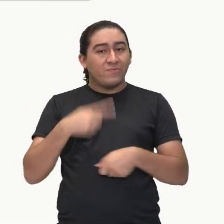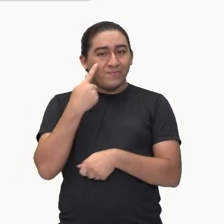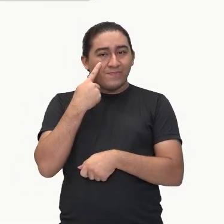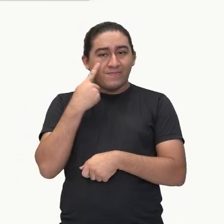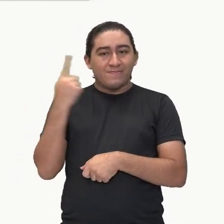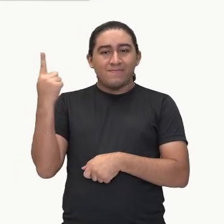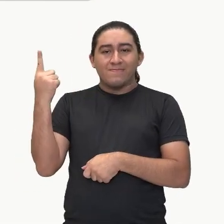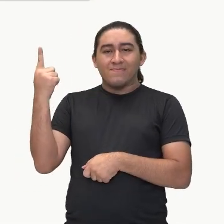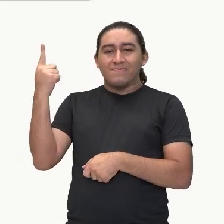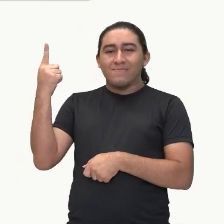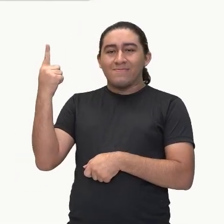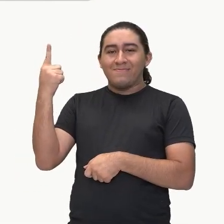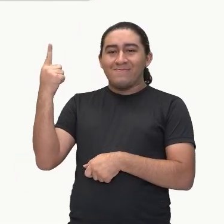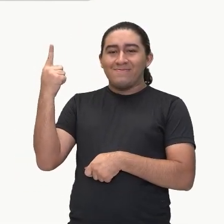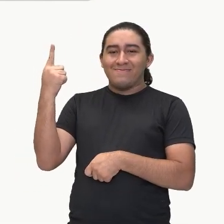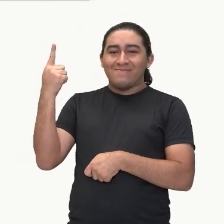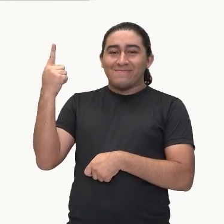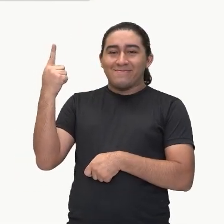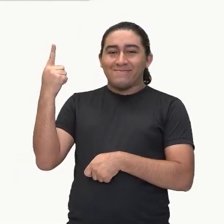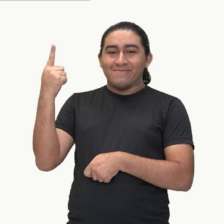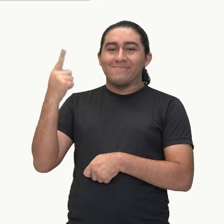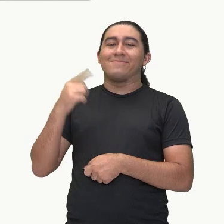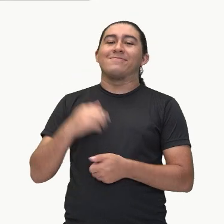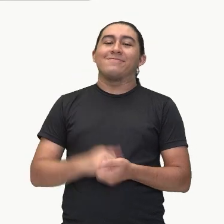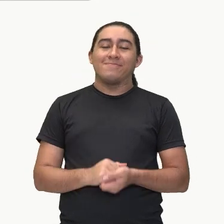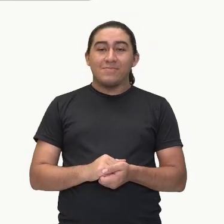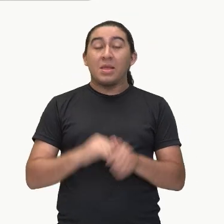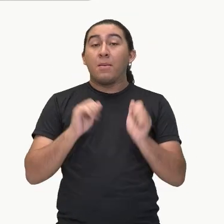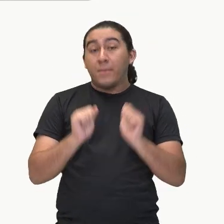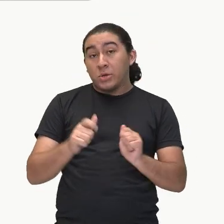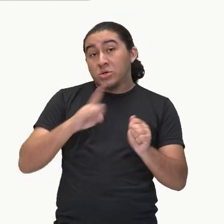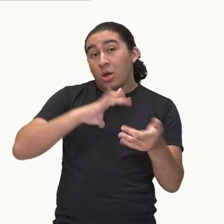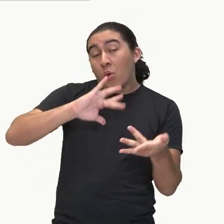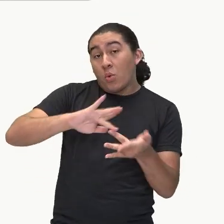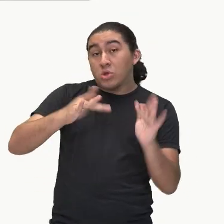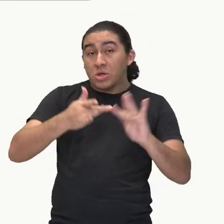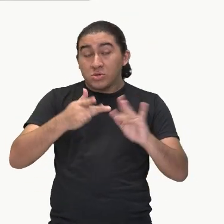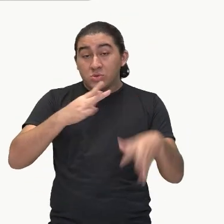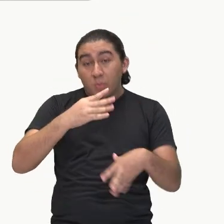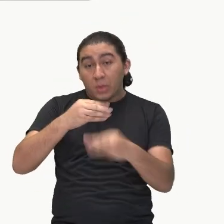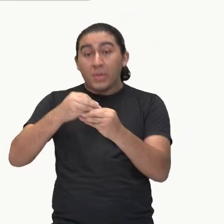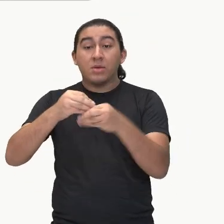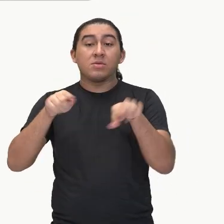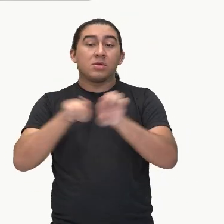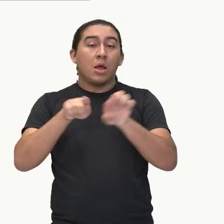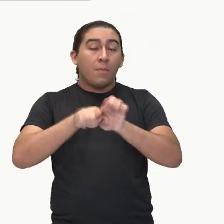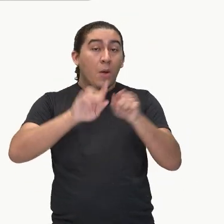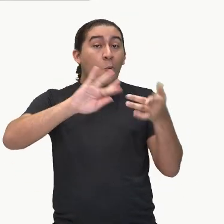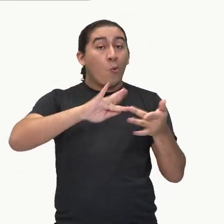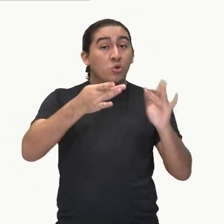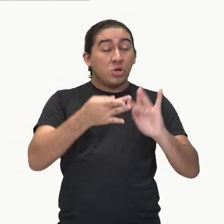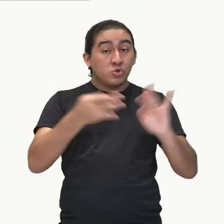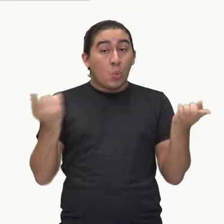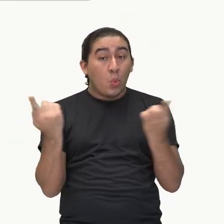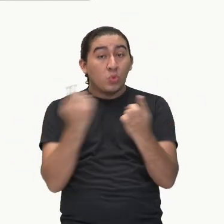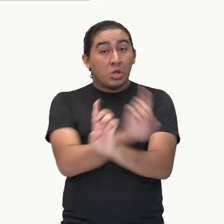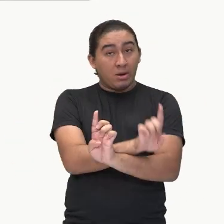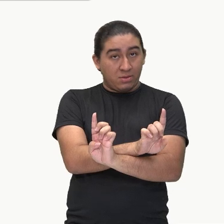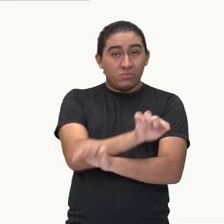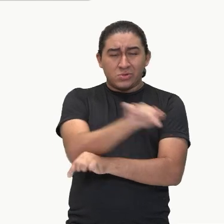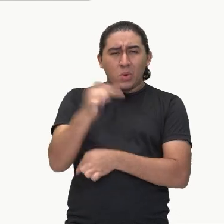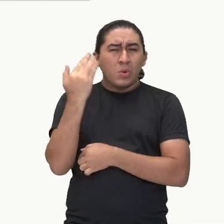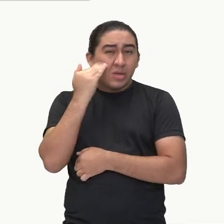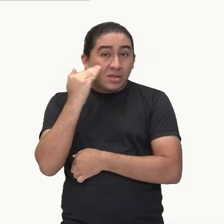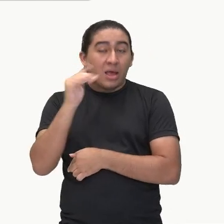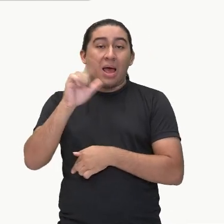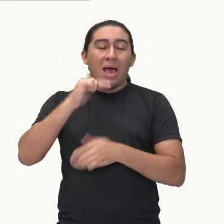favor. Podem ser aditivas e adversativas, e esses sentidos vocês já aprenderam durante a